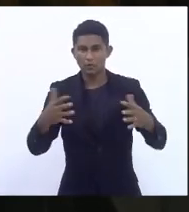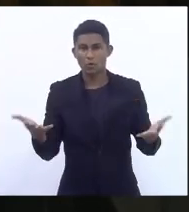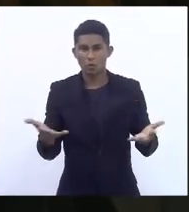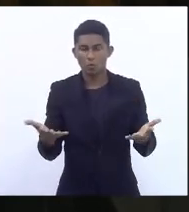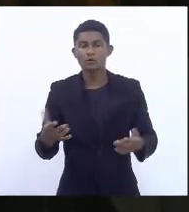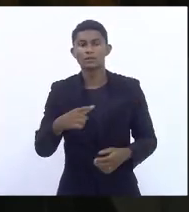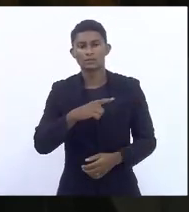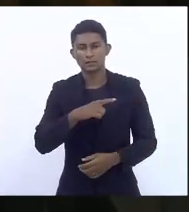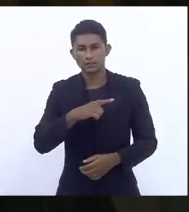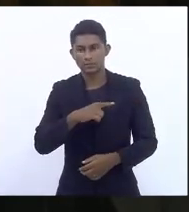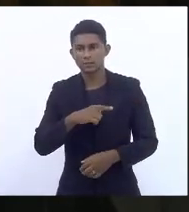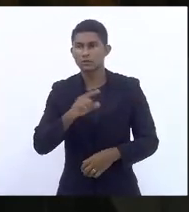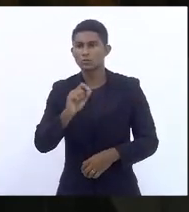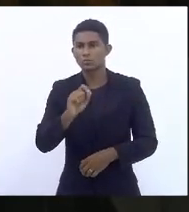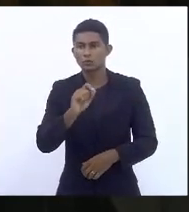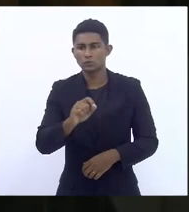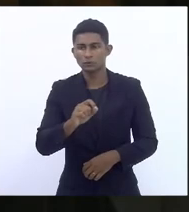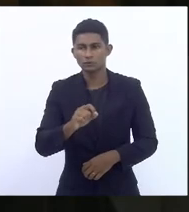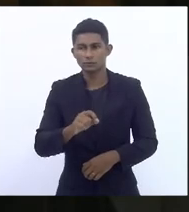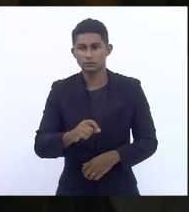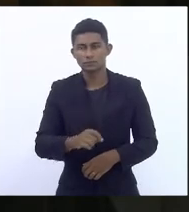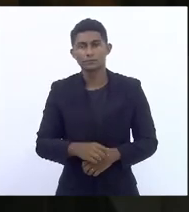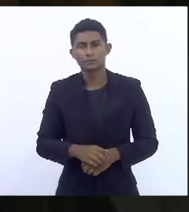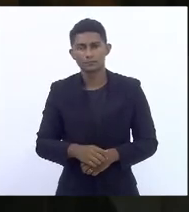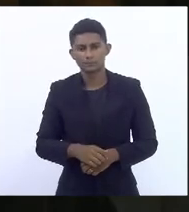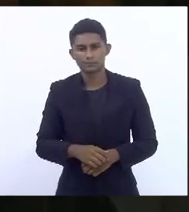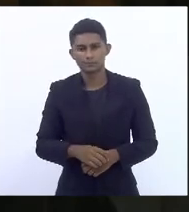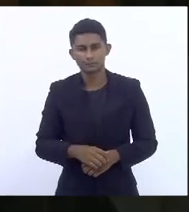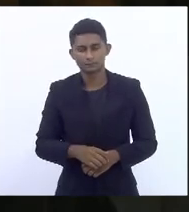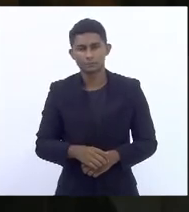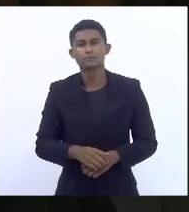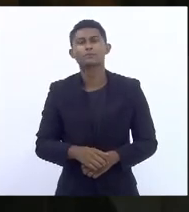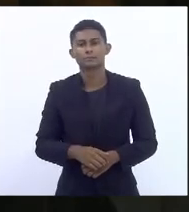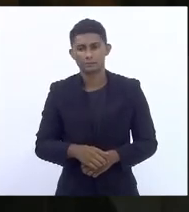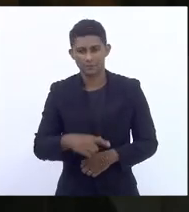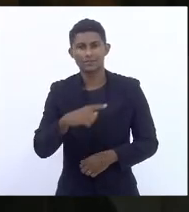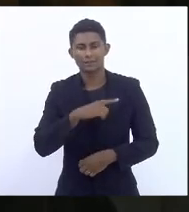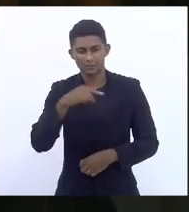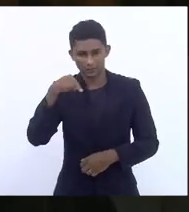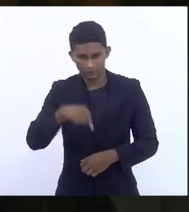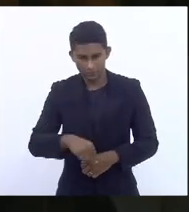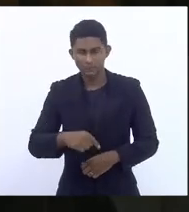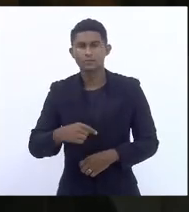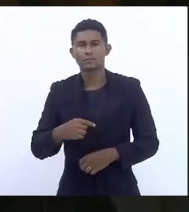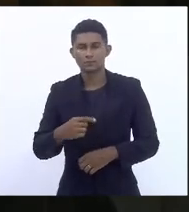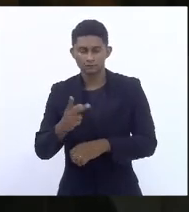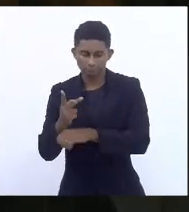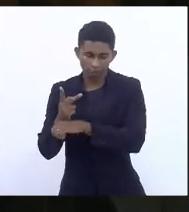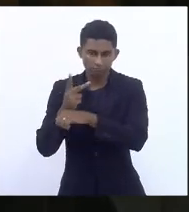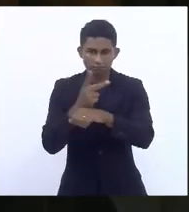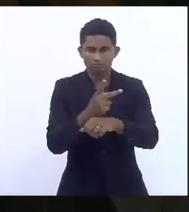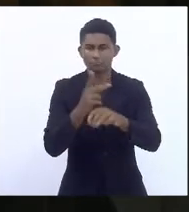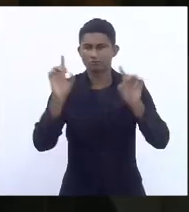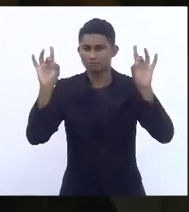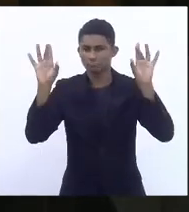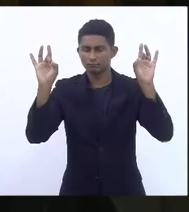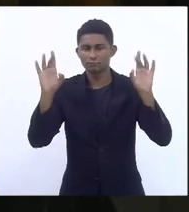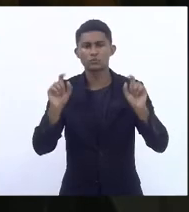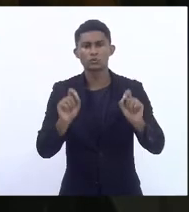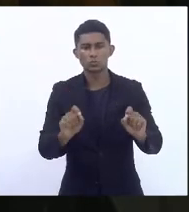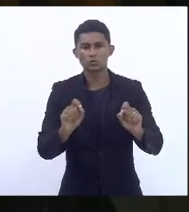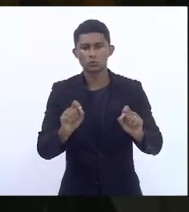sessão solene que eu faço questão de reverberar, uma sessão solene sobre o tema da campanha